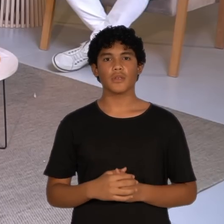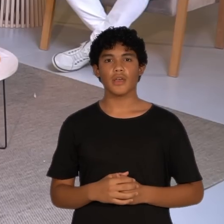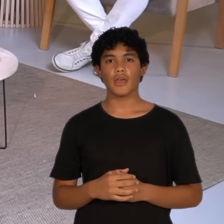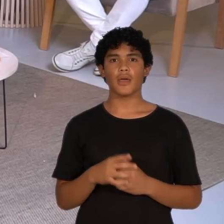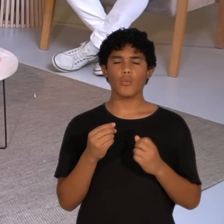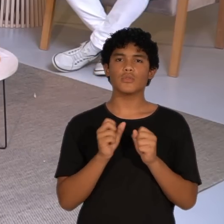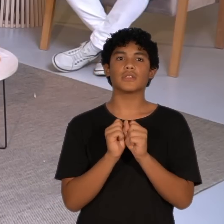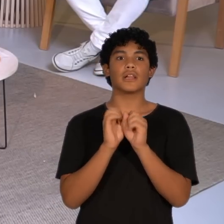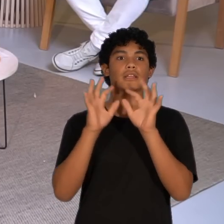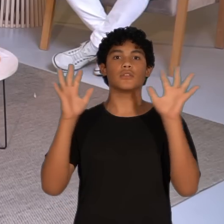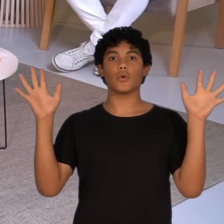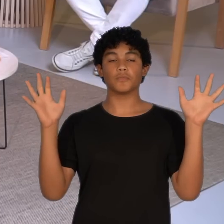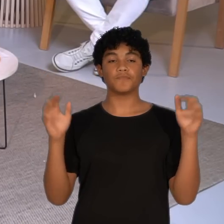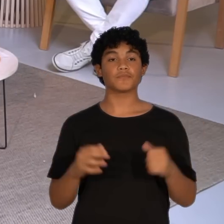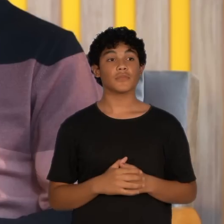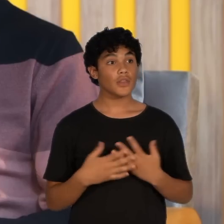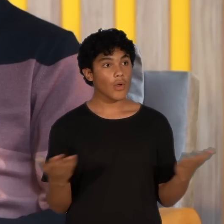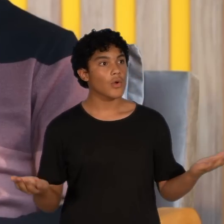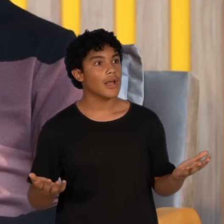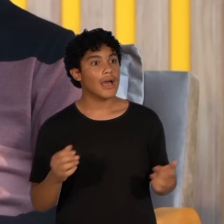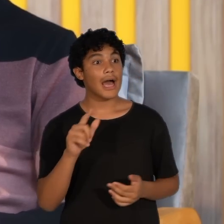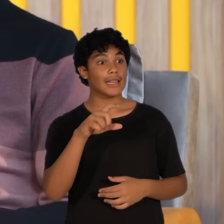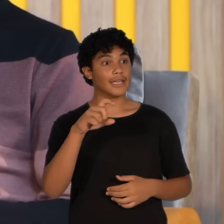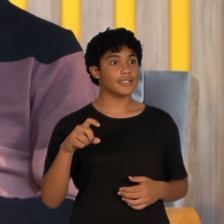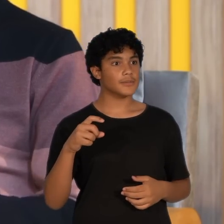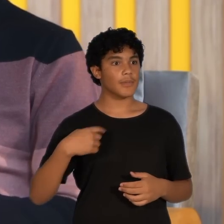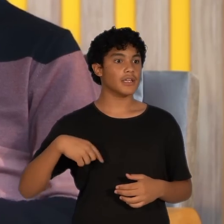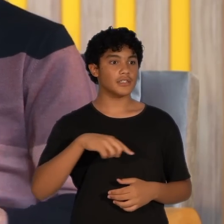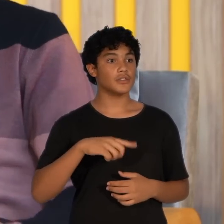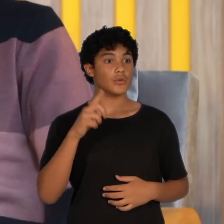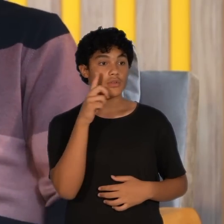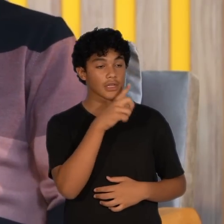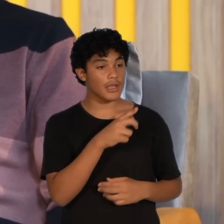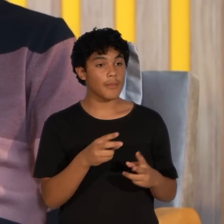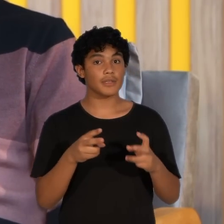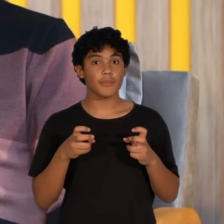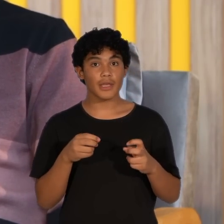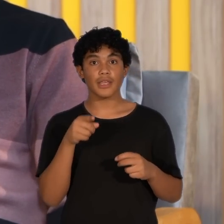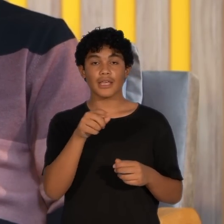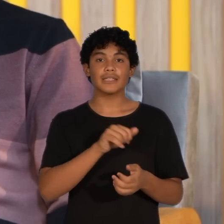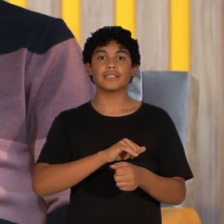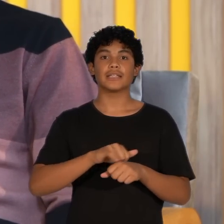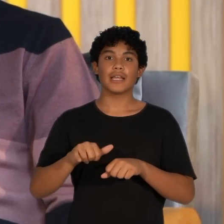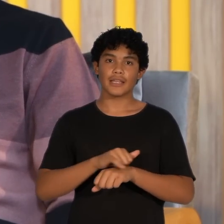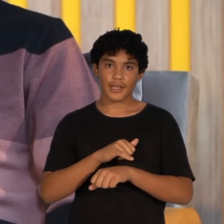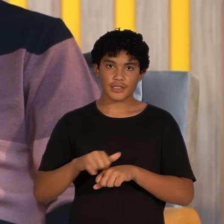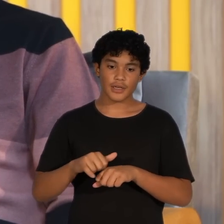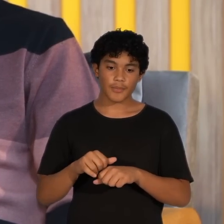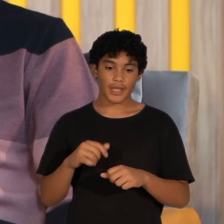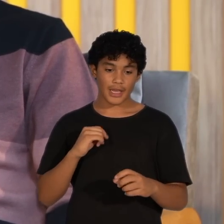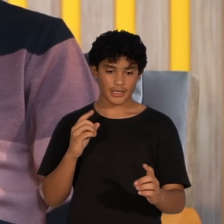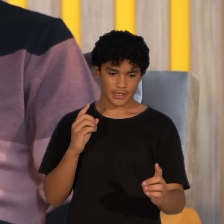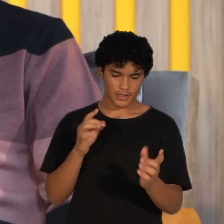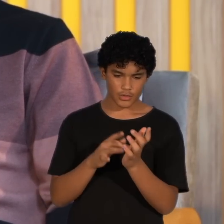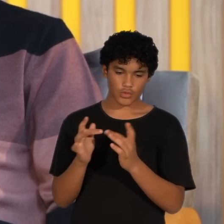Obrigado, Vanessa. Foi bem esclarecedor. E Alex, a gente percebe então que nessa estratégia Jesus chega